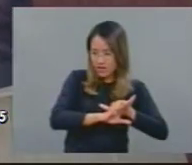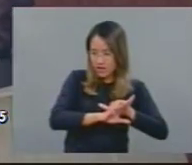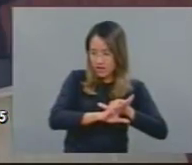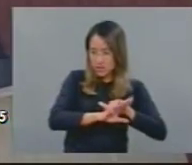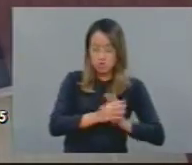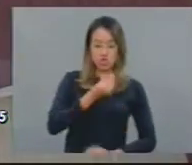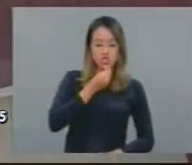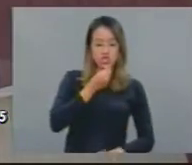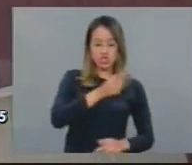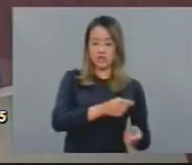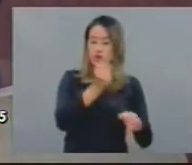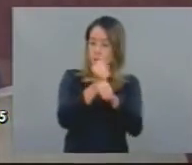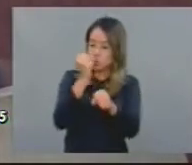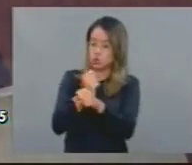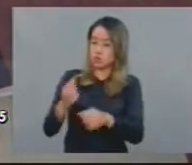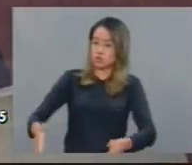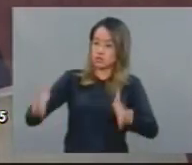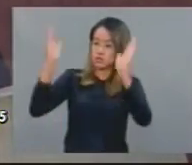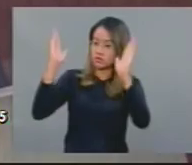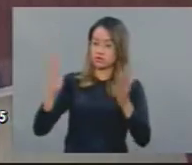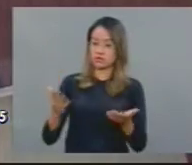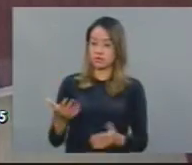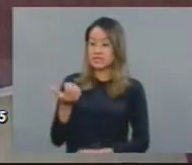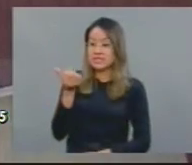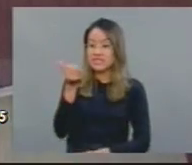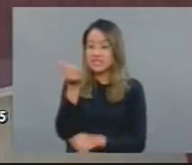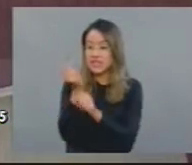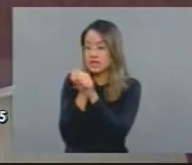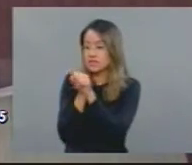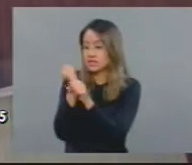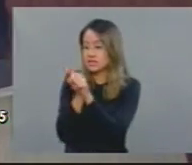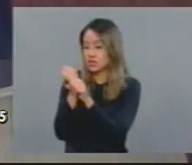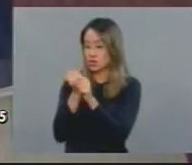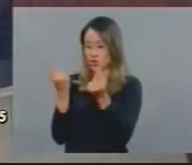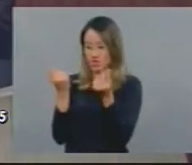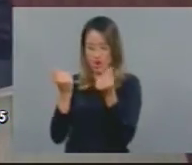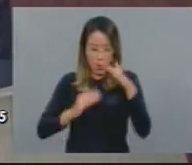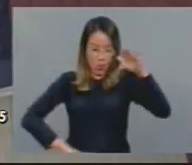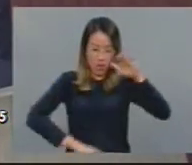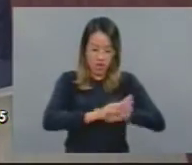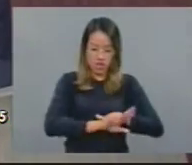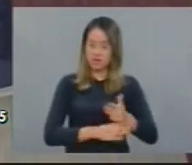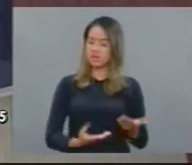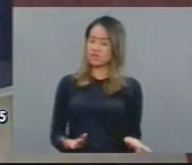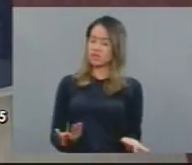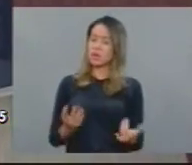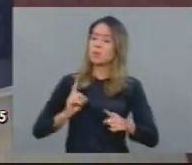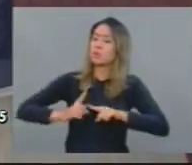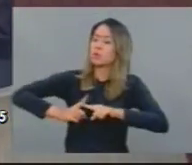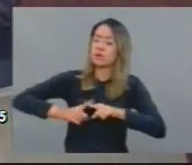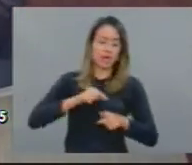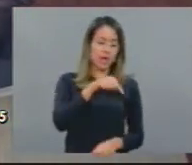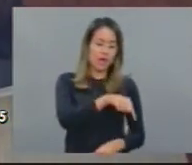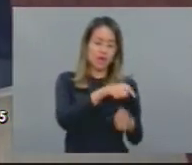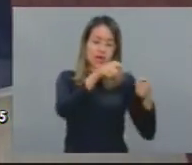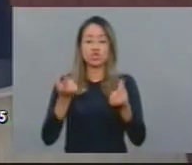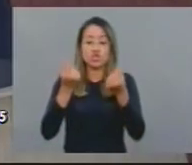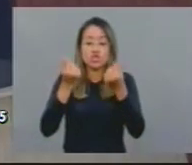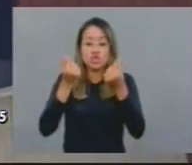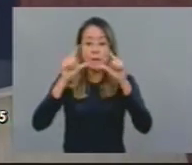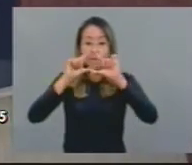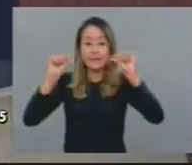há uma leniência do governo do Estado. Portanto, eu aqui, da tribuna da Assembleia, eu digo, é necessário